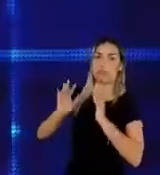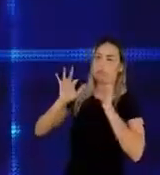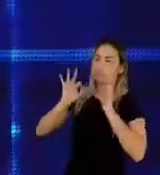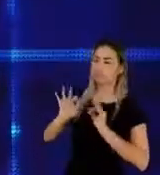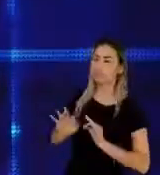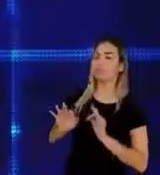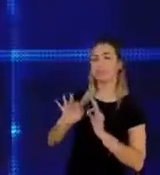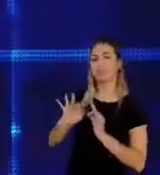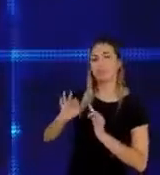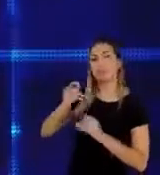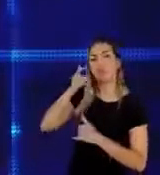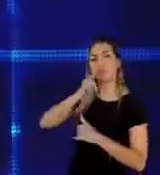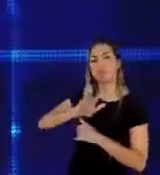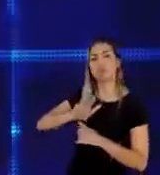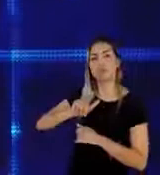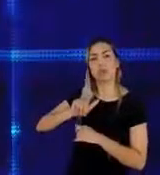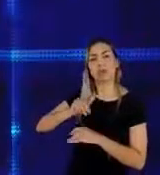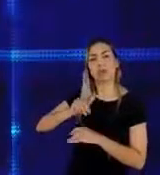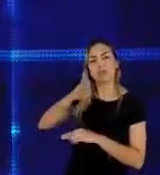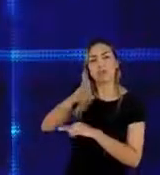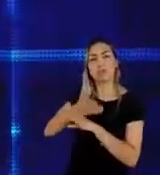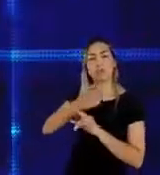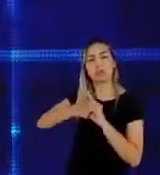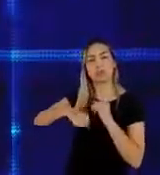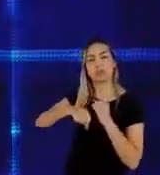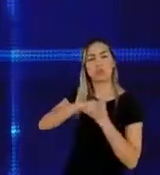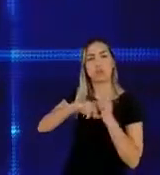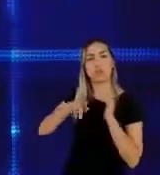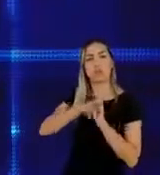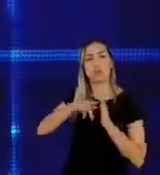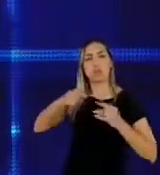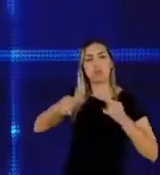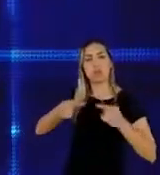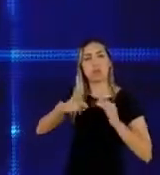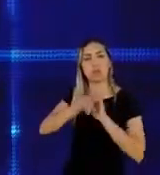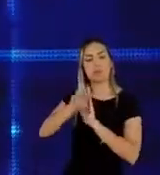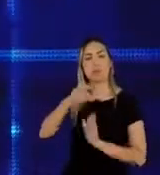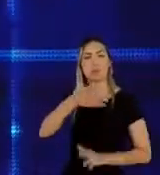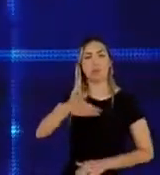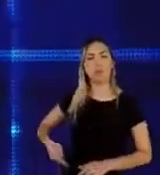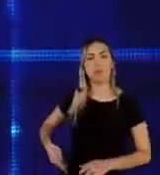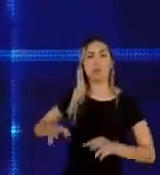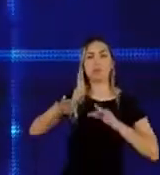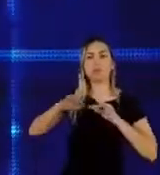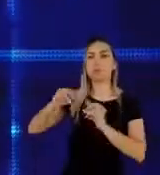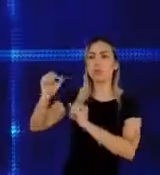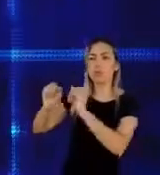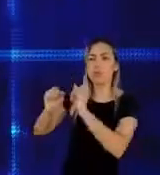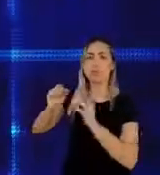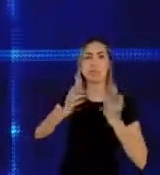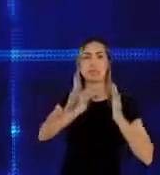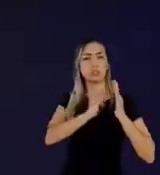nessa consulta pública, né? Então, todos os envolvidos, academia, instituto de pesquisa, os setores, os